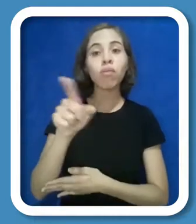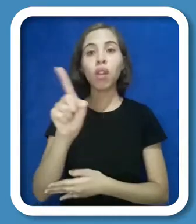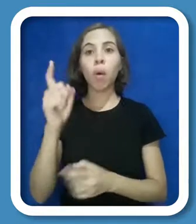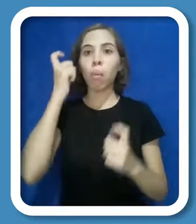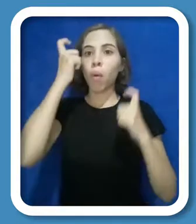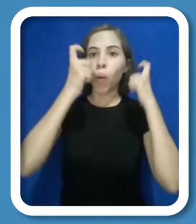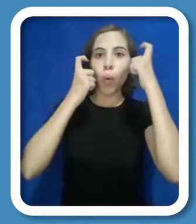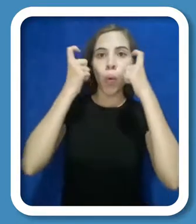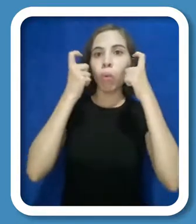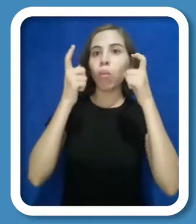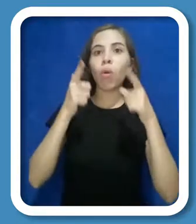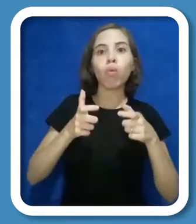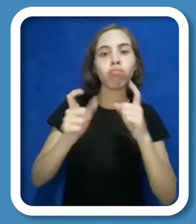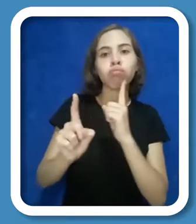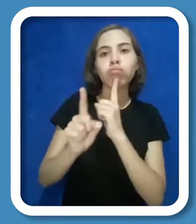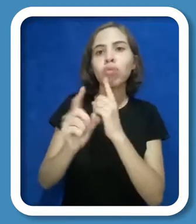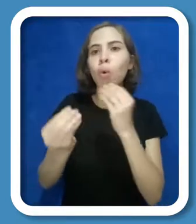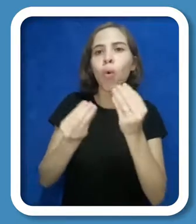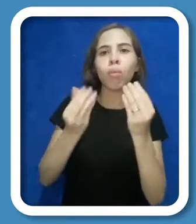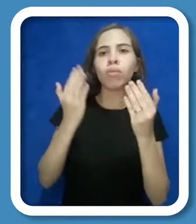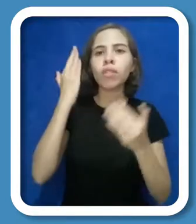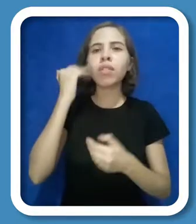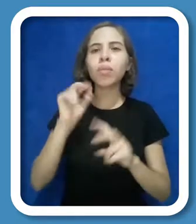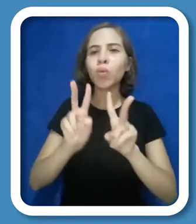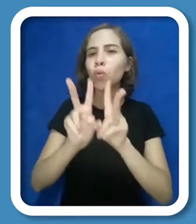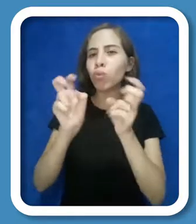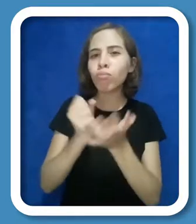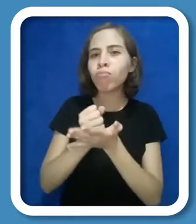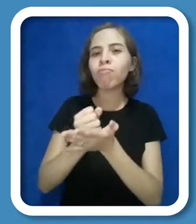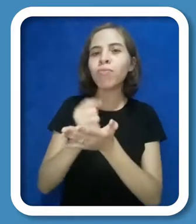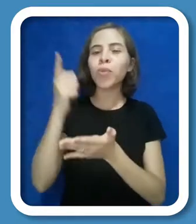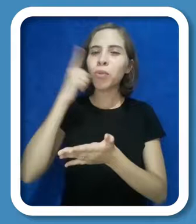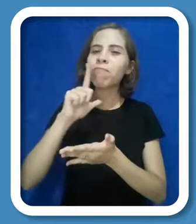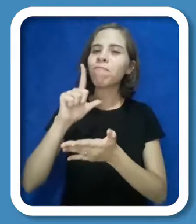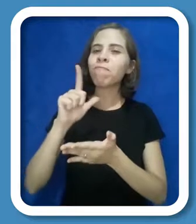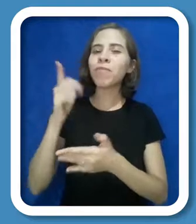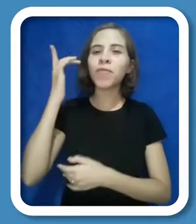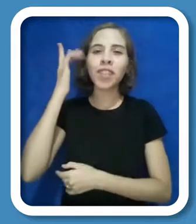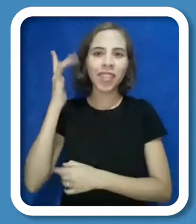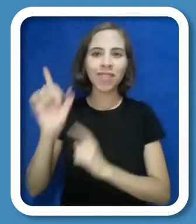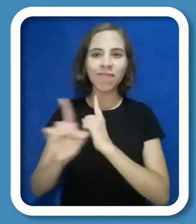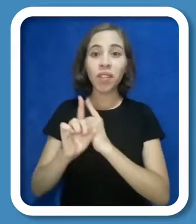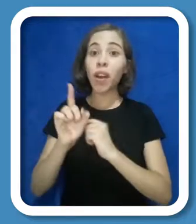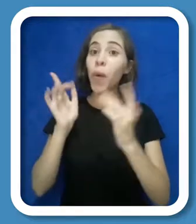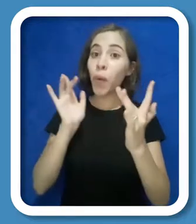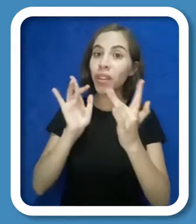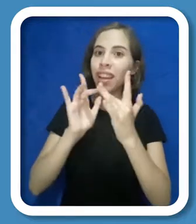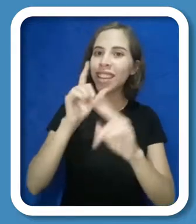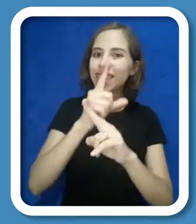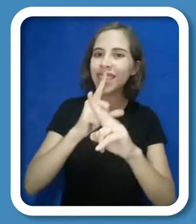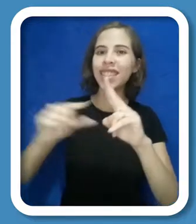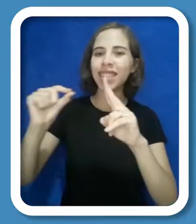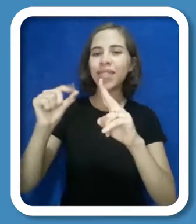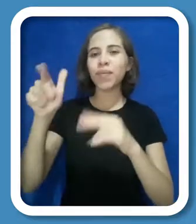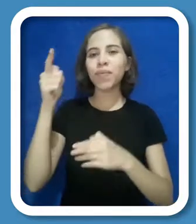se preocupar em onde ou como saber sobre esses recursos. Entre em contato com o SEAD para ter acesso a